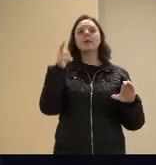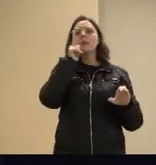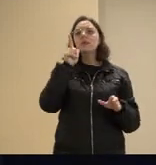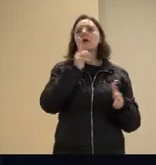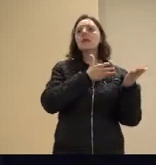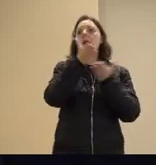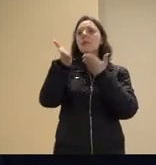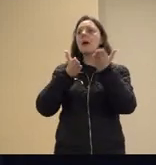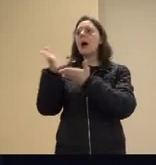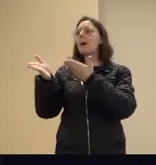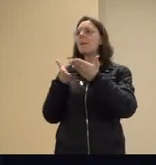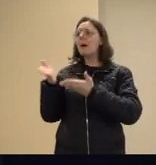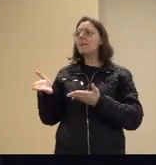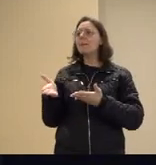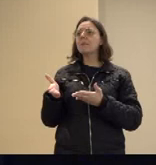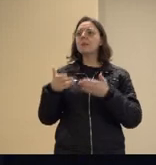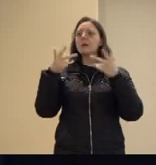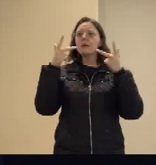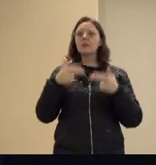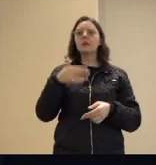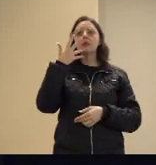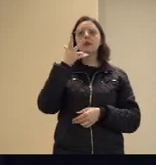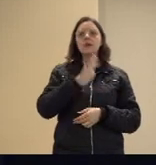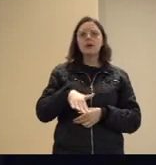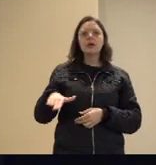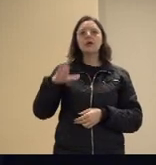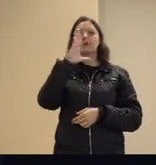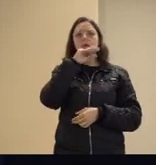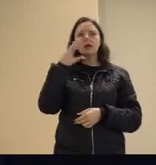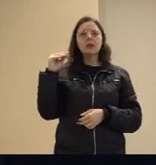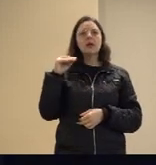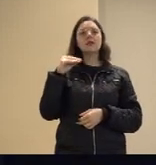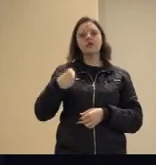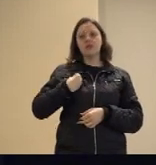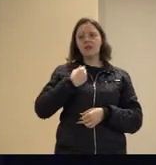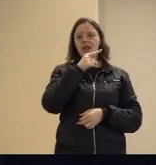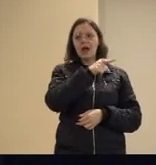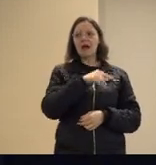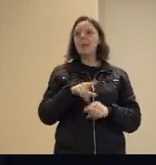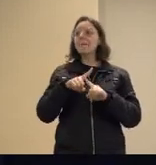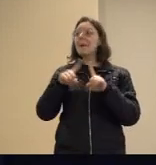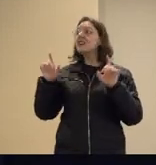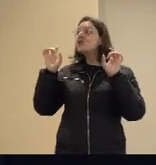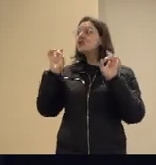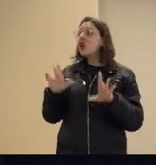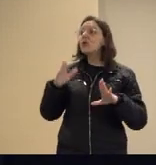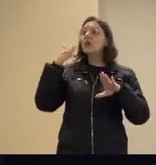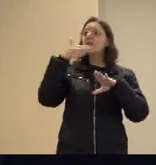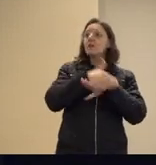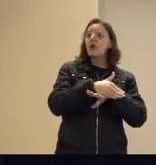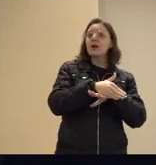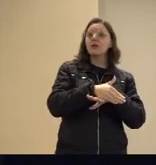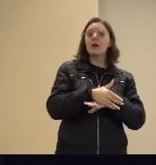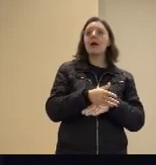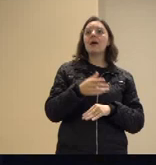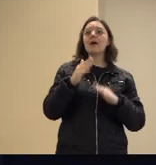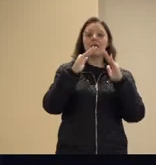para atuar enquanto a criança, enquanto o adolescente estiver lá, mas só enquanto ele estiver lá, não para